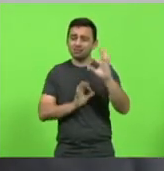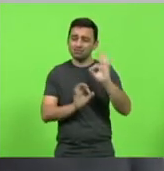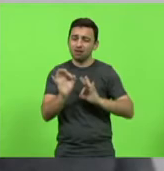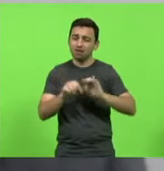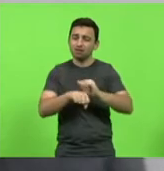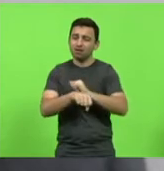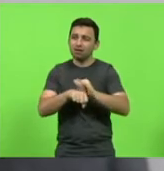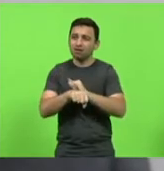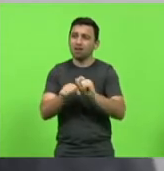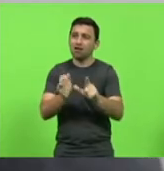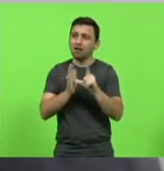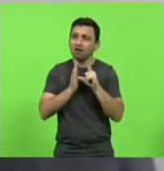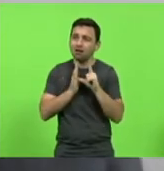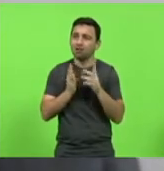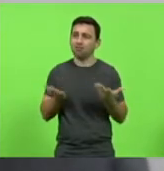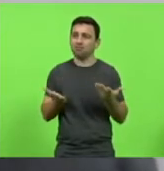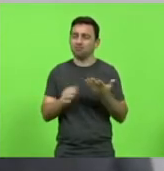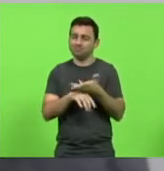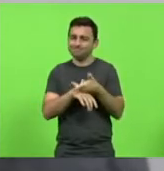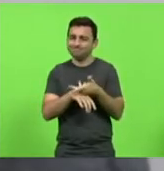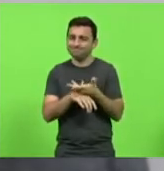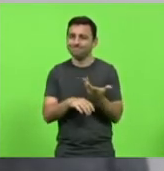preciso agilizar,